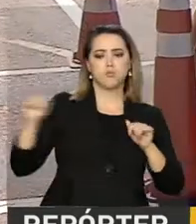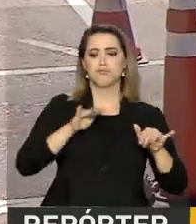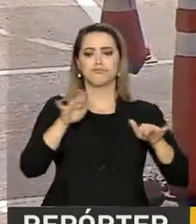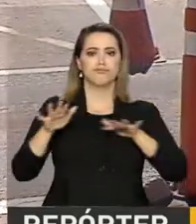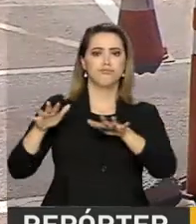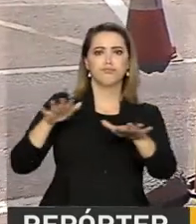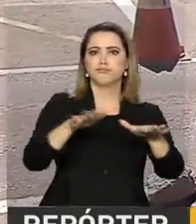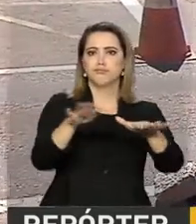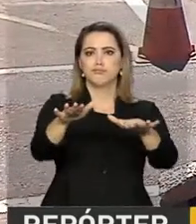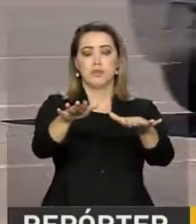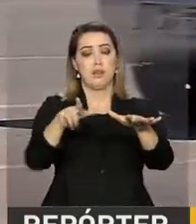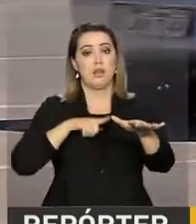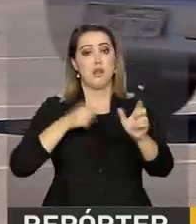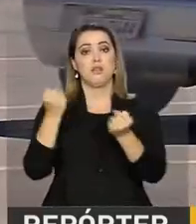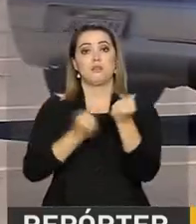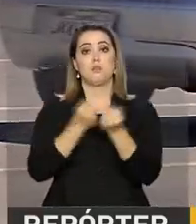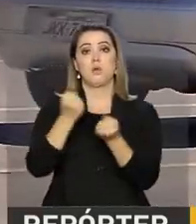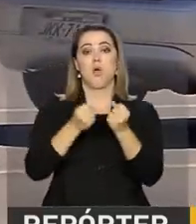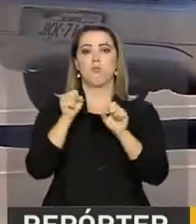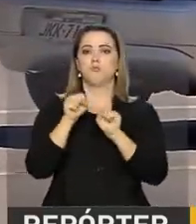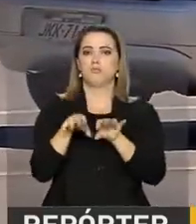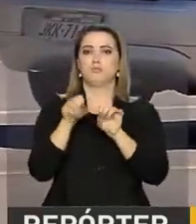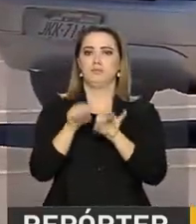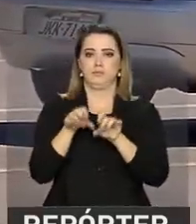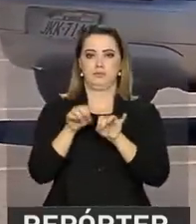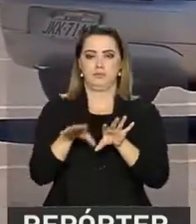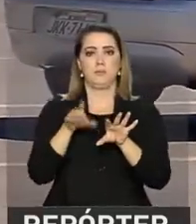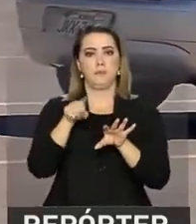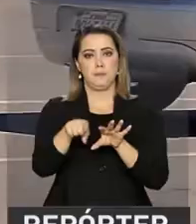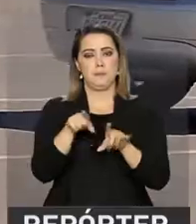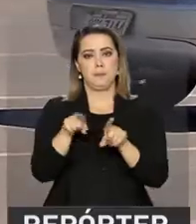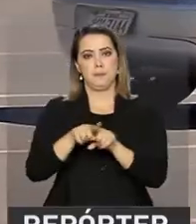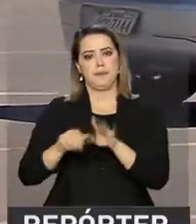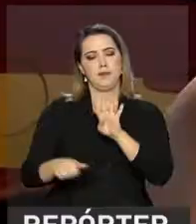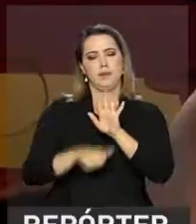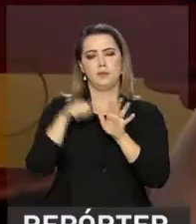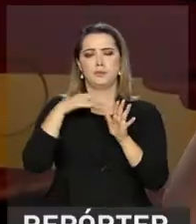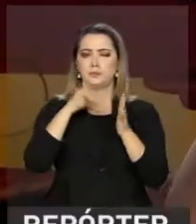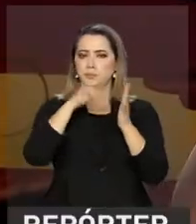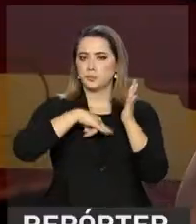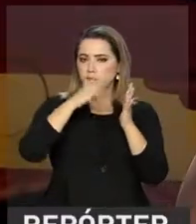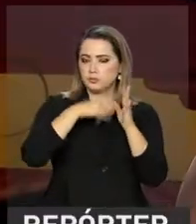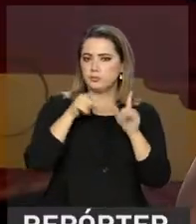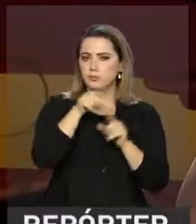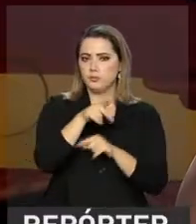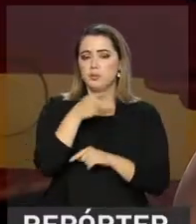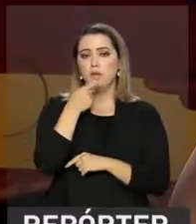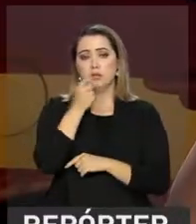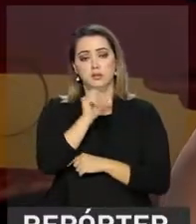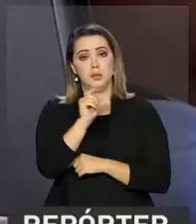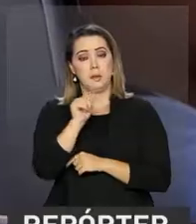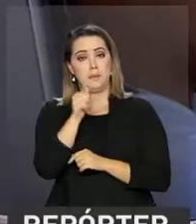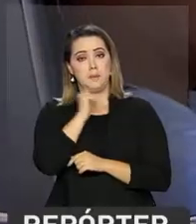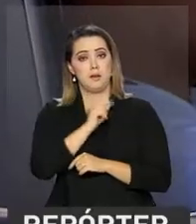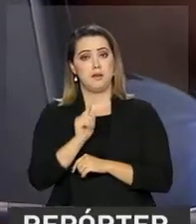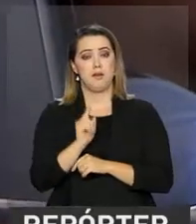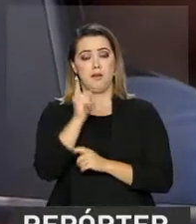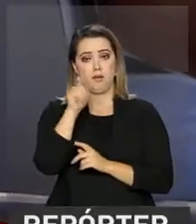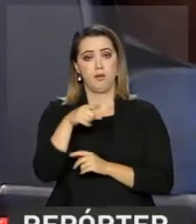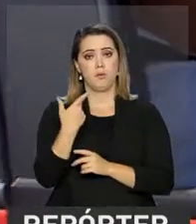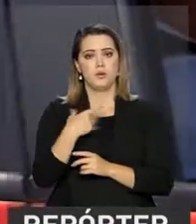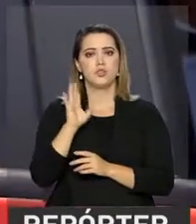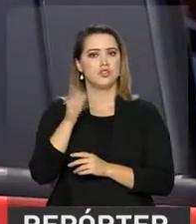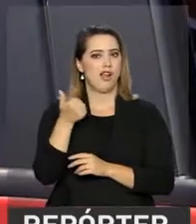carros de auto escolas aqui as pessoas treinam para a primeira habilitação ana carolina é uma delas assim que